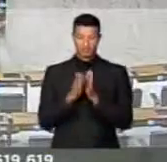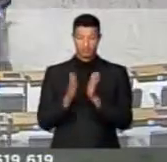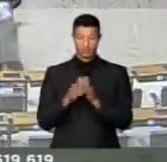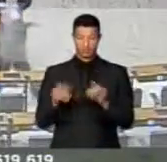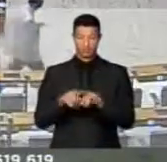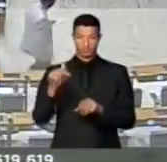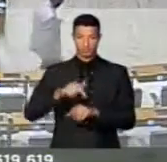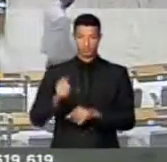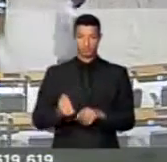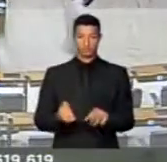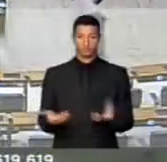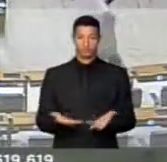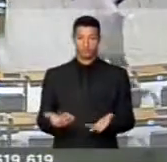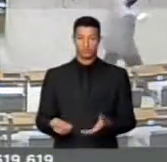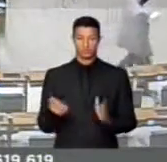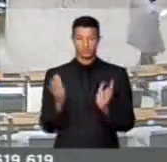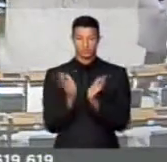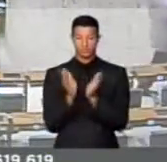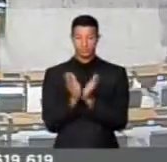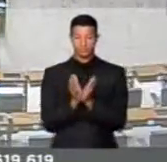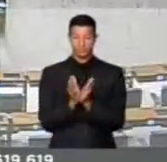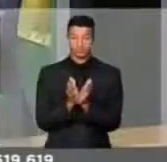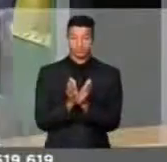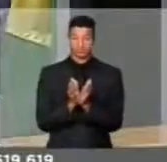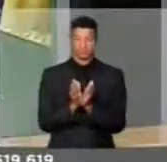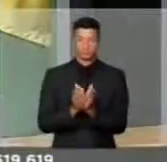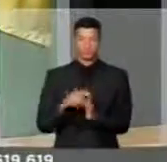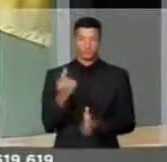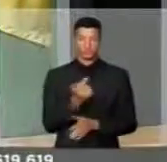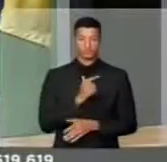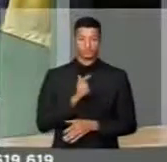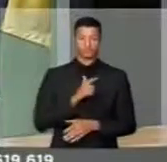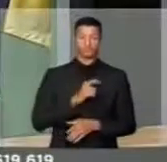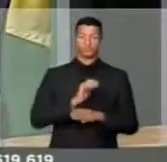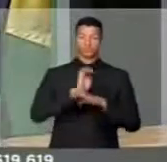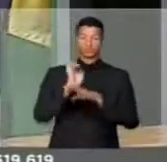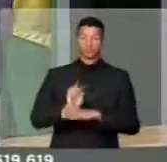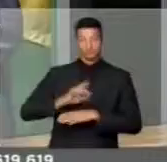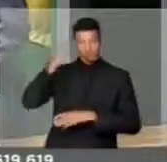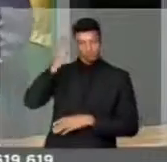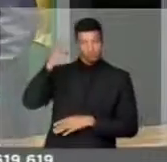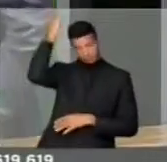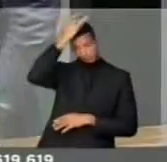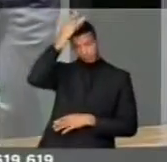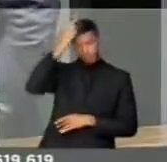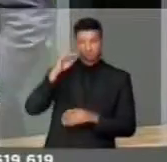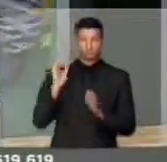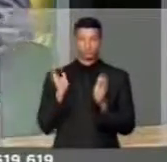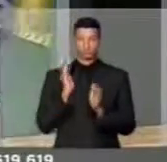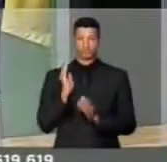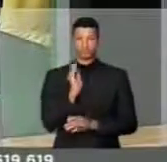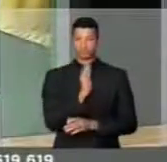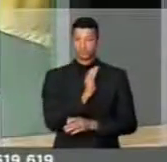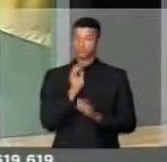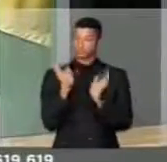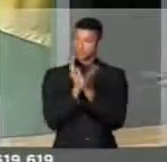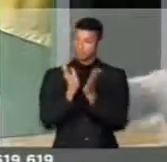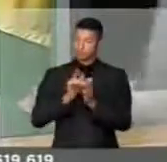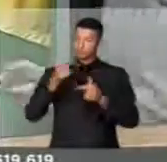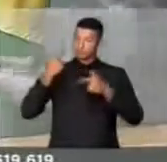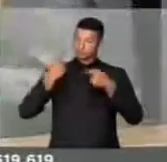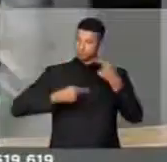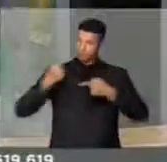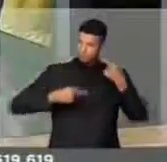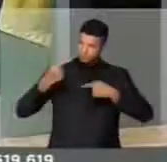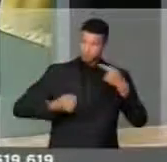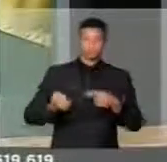aqui um grupo que nós temos lá no Estado do Espírito Santo, um grupo de discussões que está aí